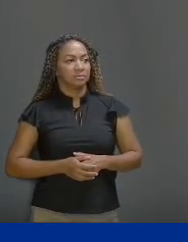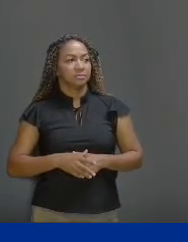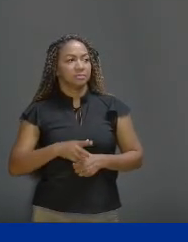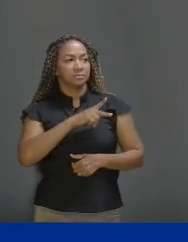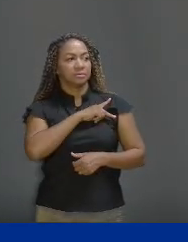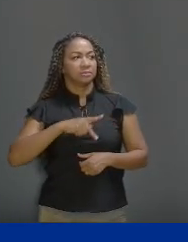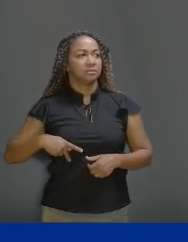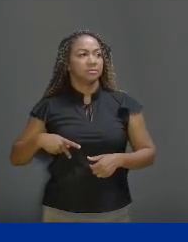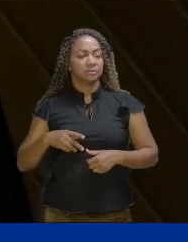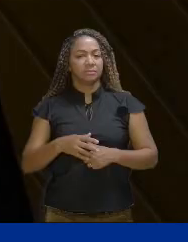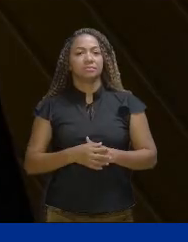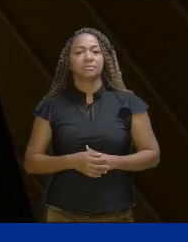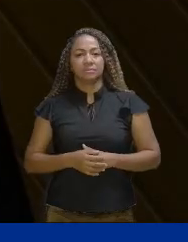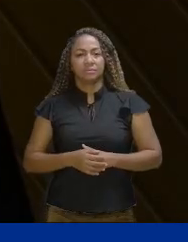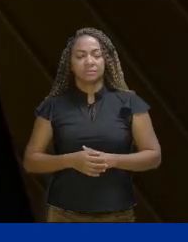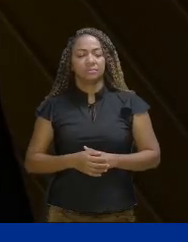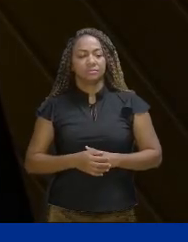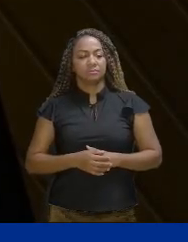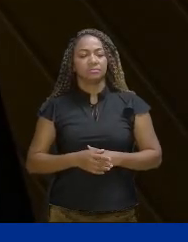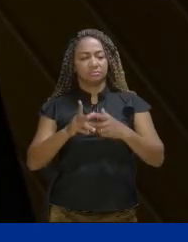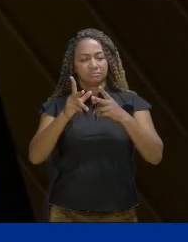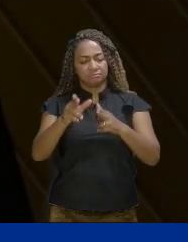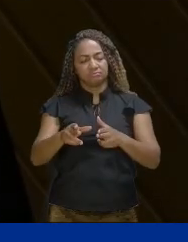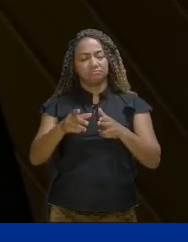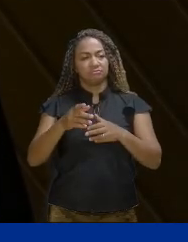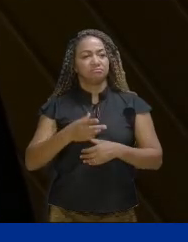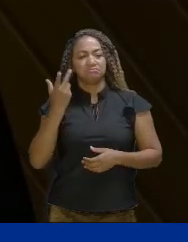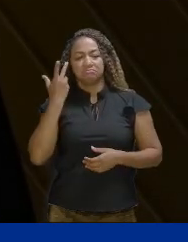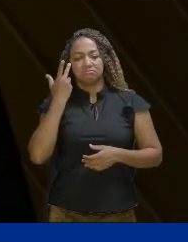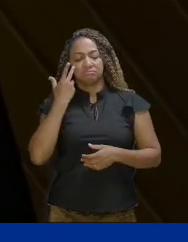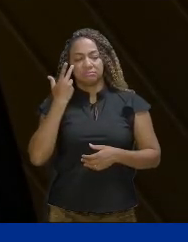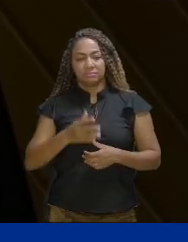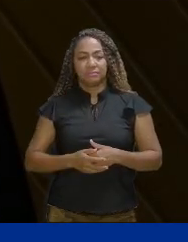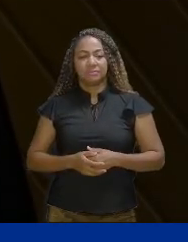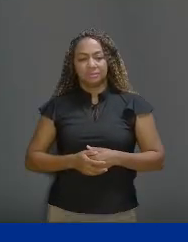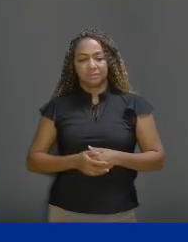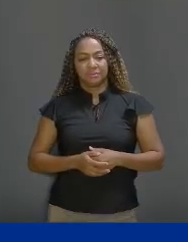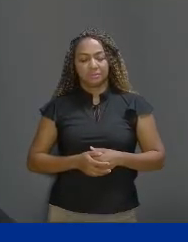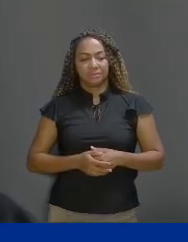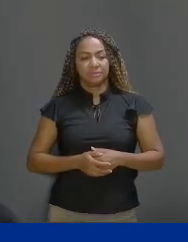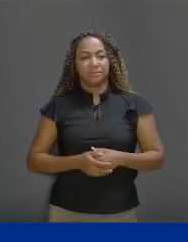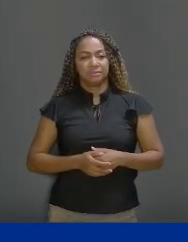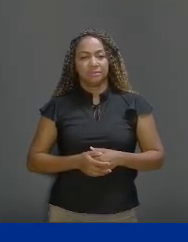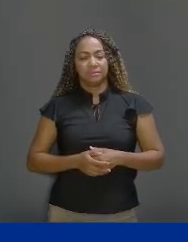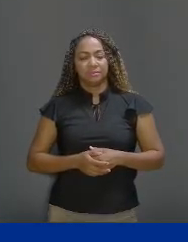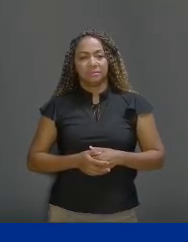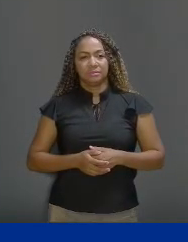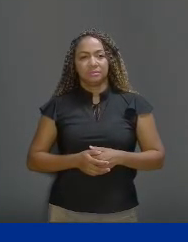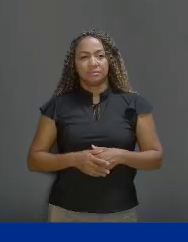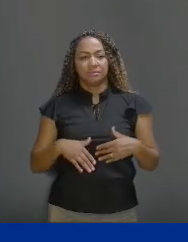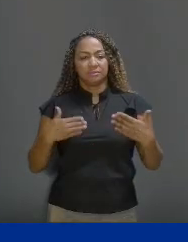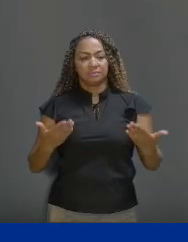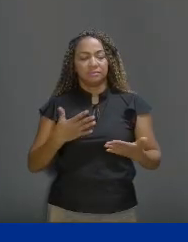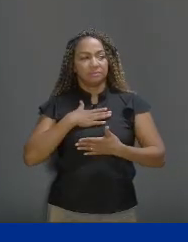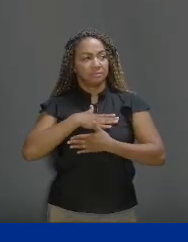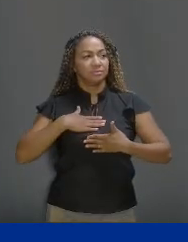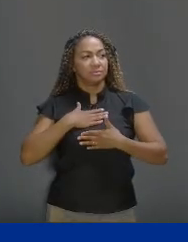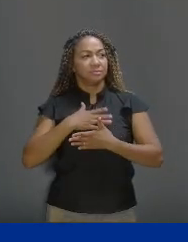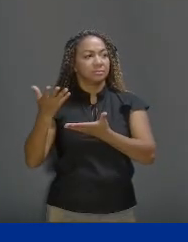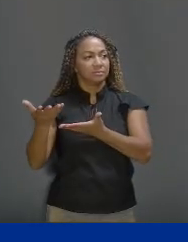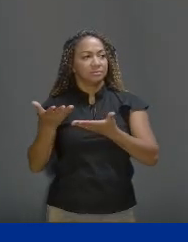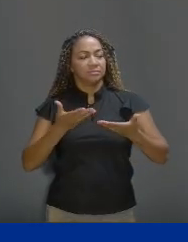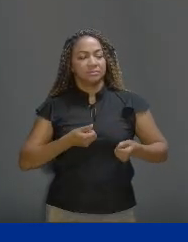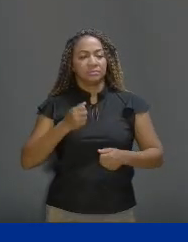Presidente, pode ser da forma como está, Felipe Randro mesmo. Randro, ok. Então é um prazer recebê-los e,